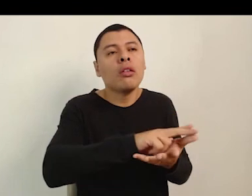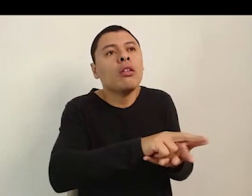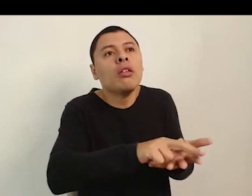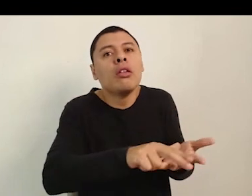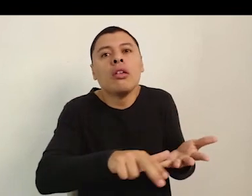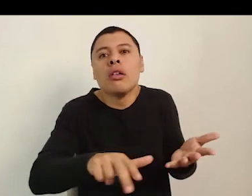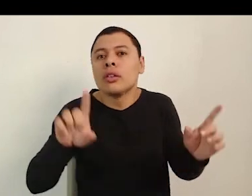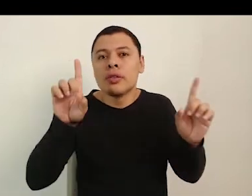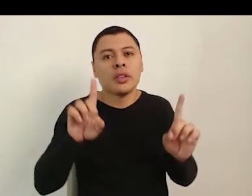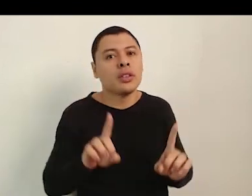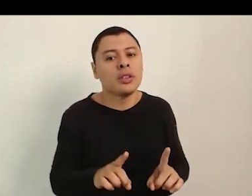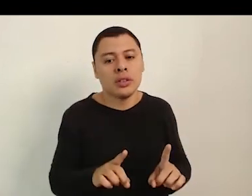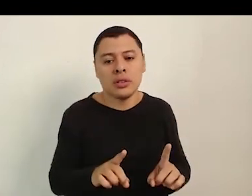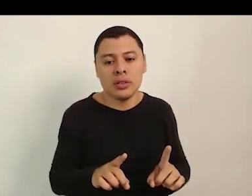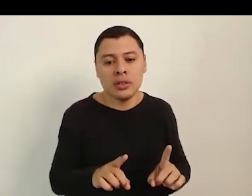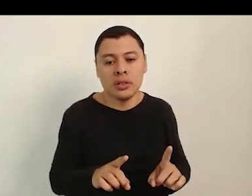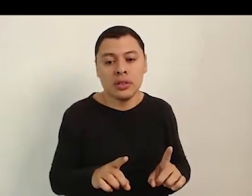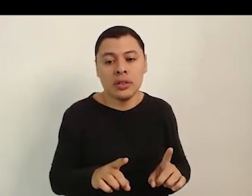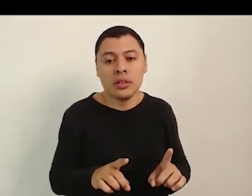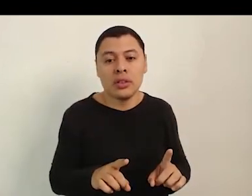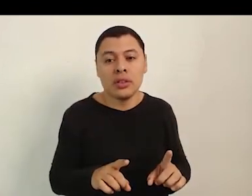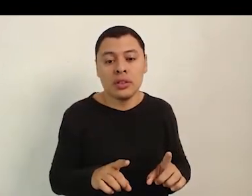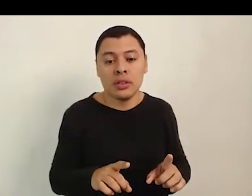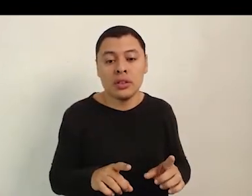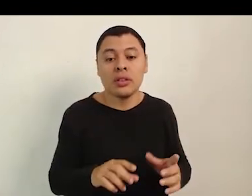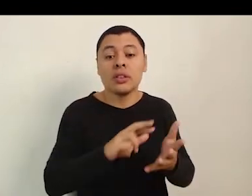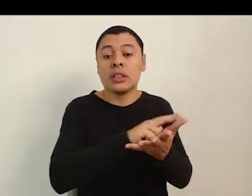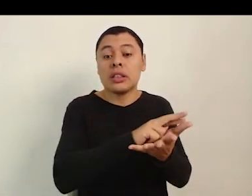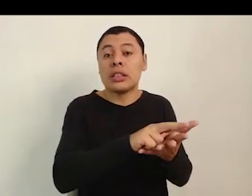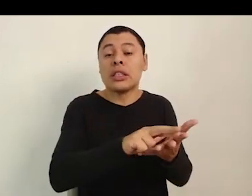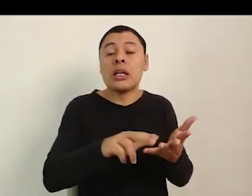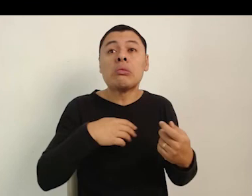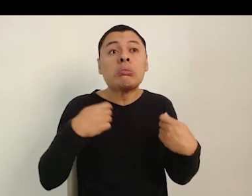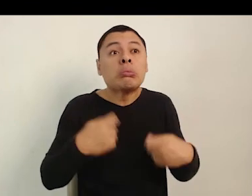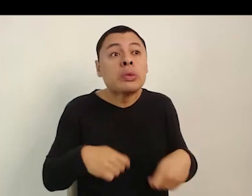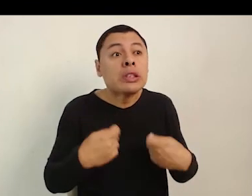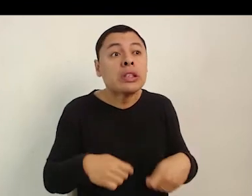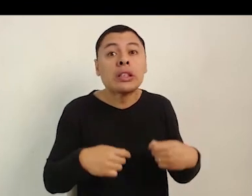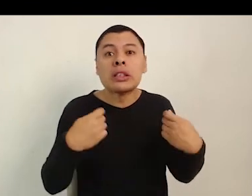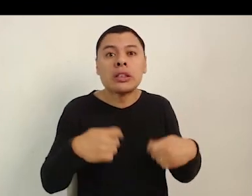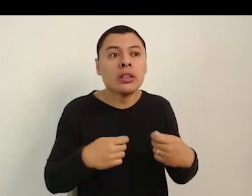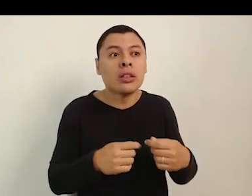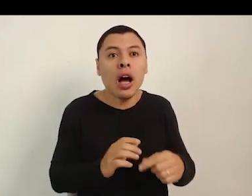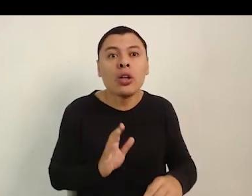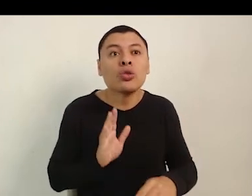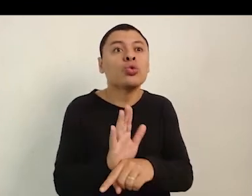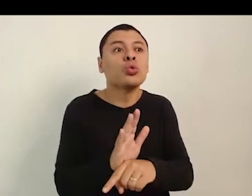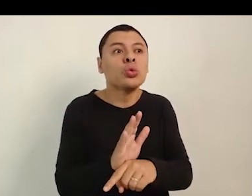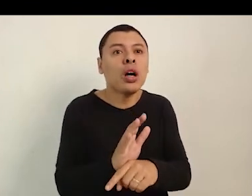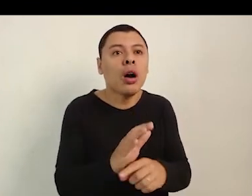imaginar. Isso, obrigada, Bruna. De necessidade que a gente possa precisar, e também